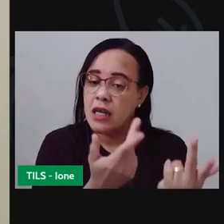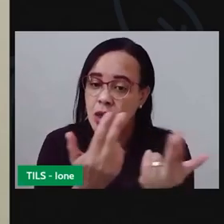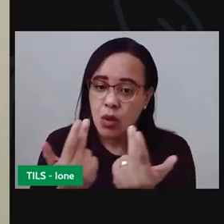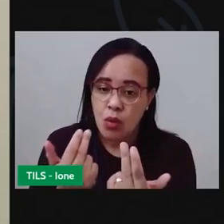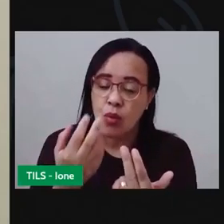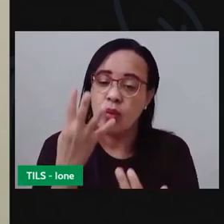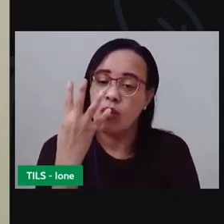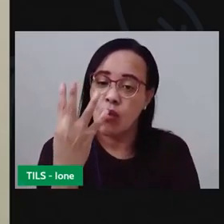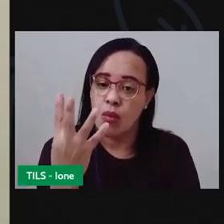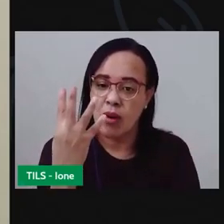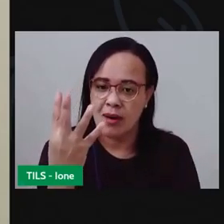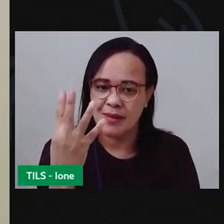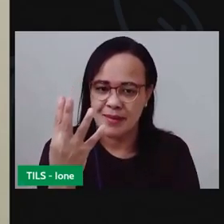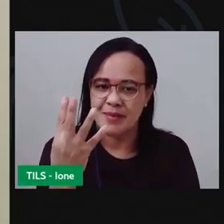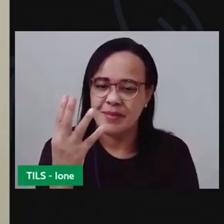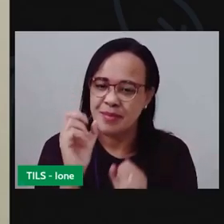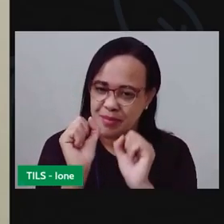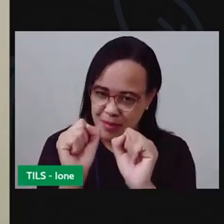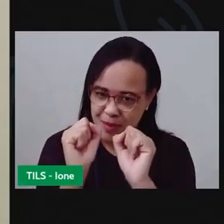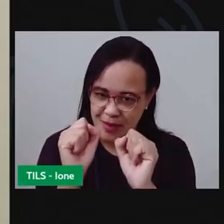volta,